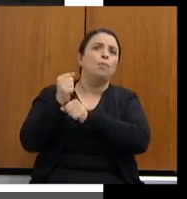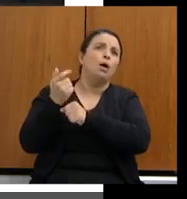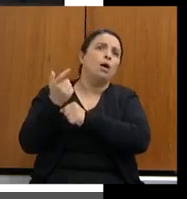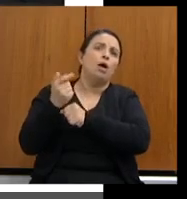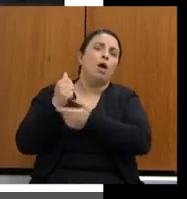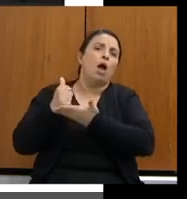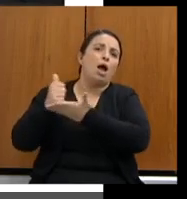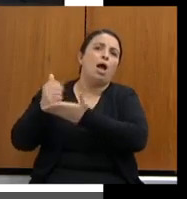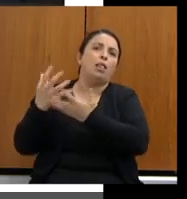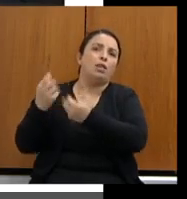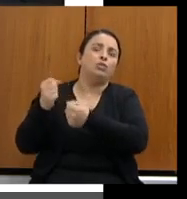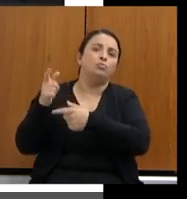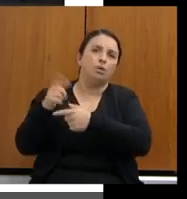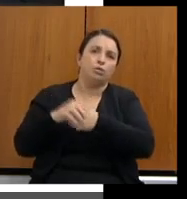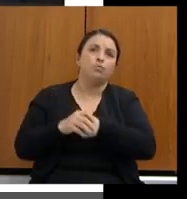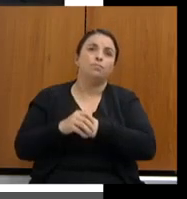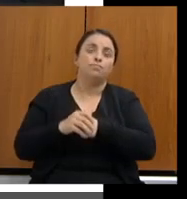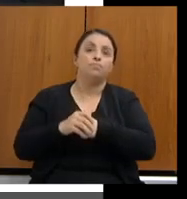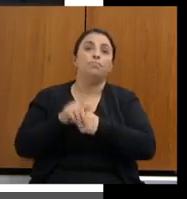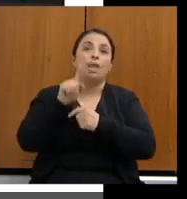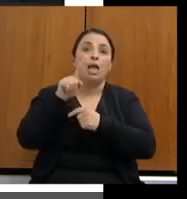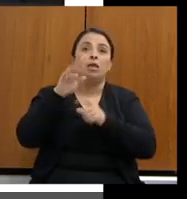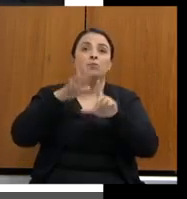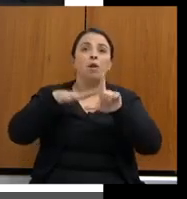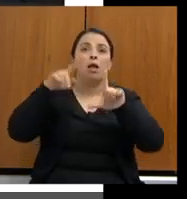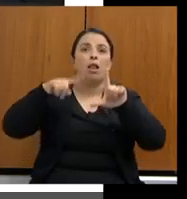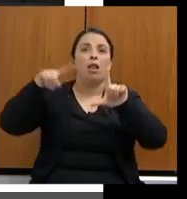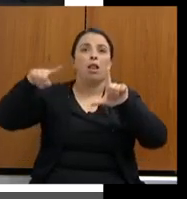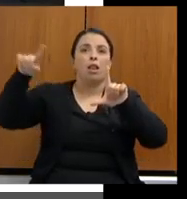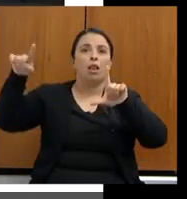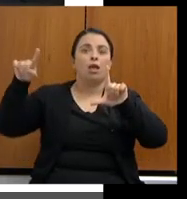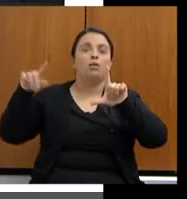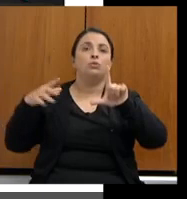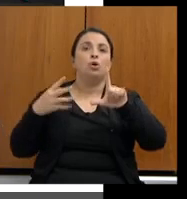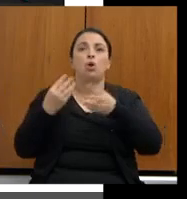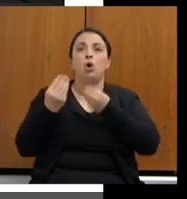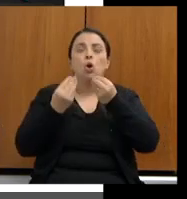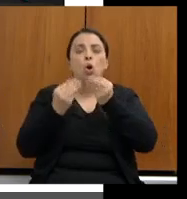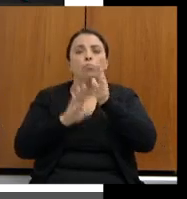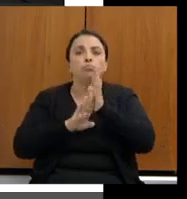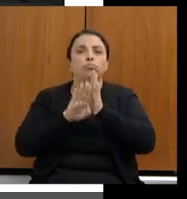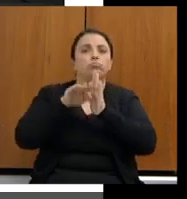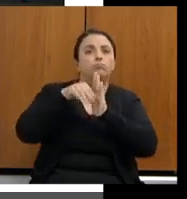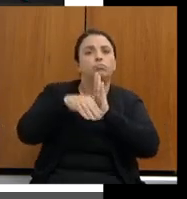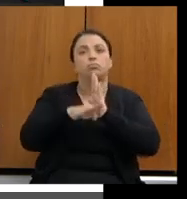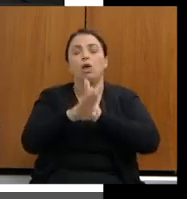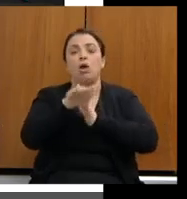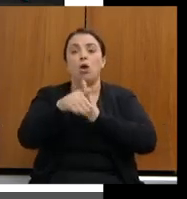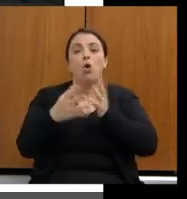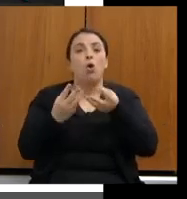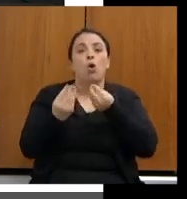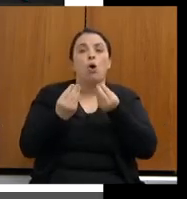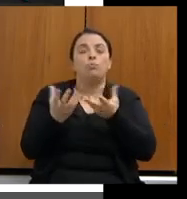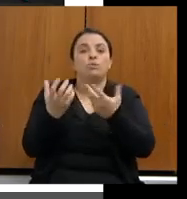passar a evolução dos atendimentos no decorrer do tempo colocando aí também de uma